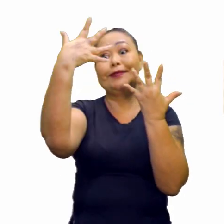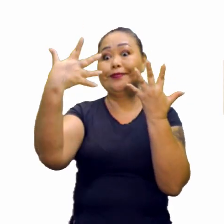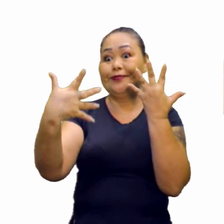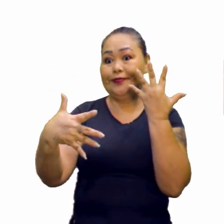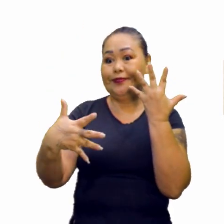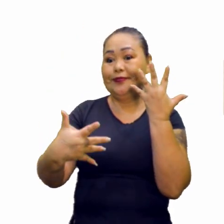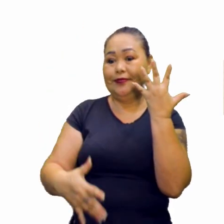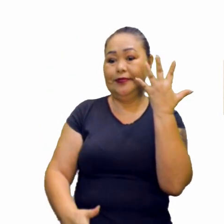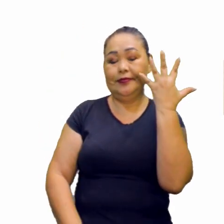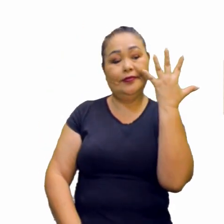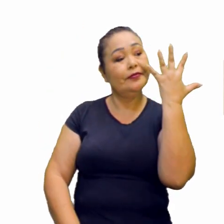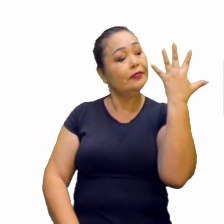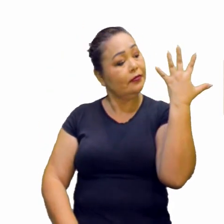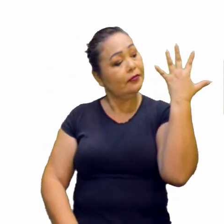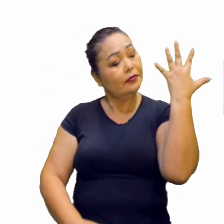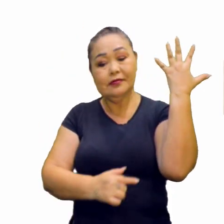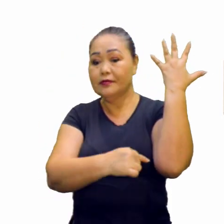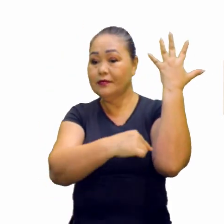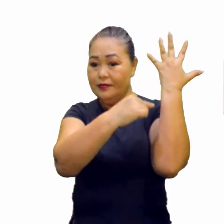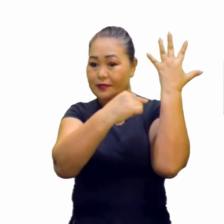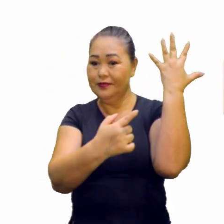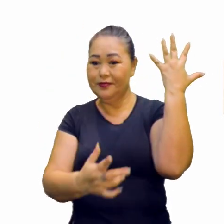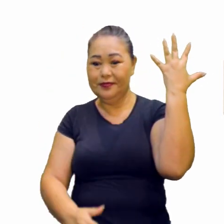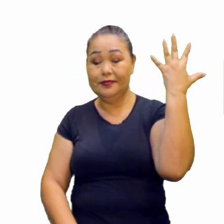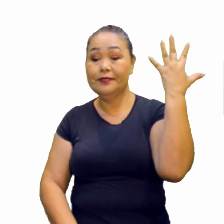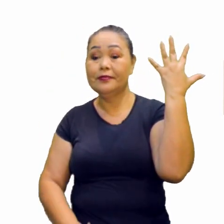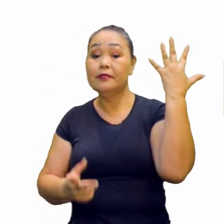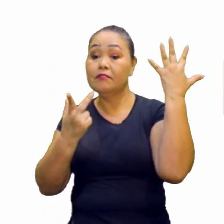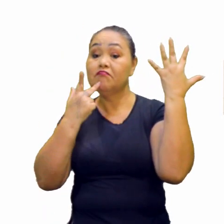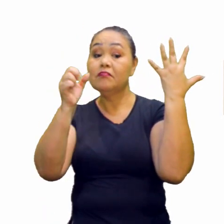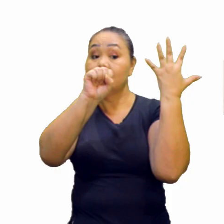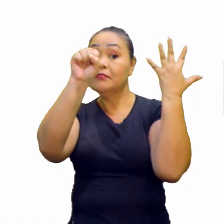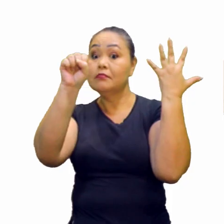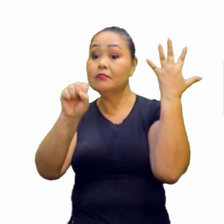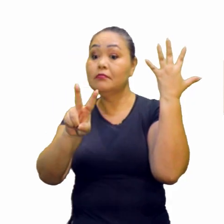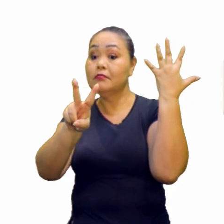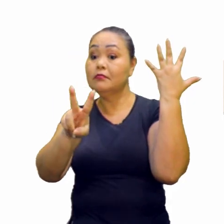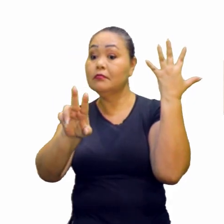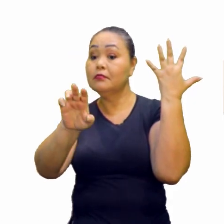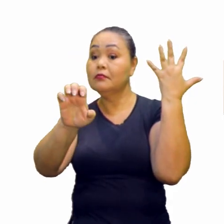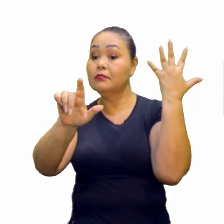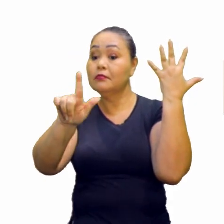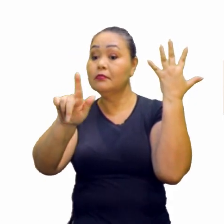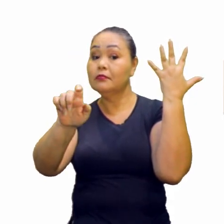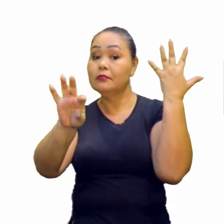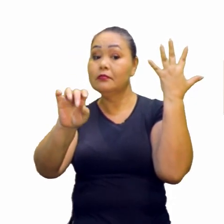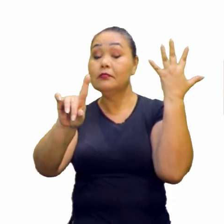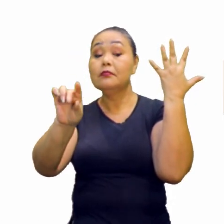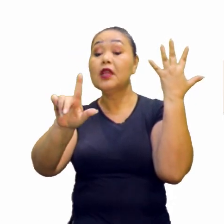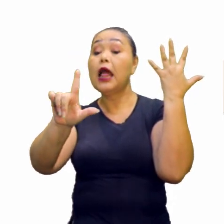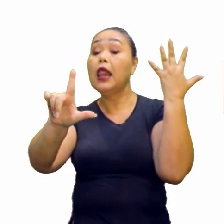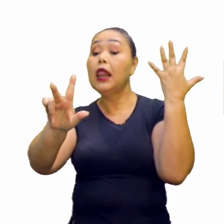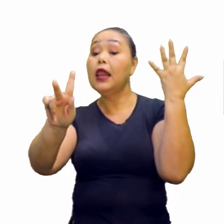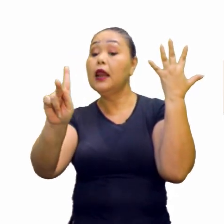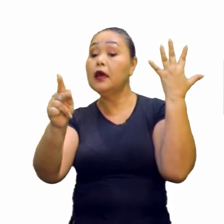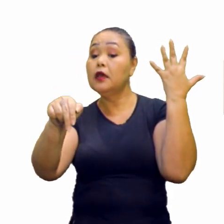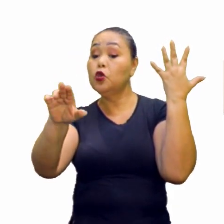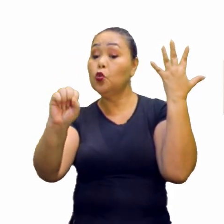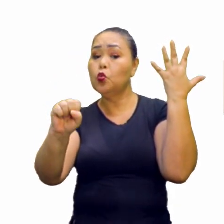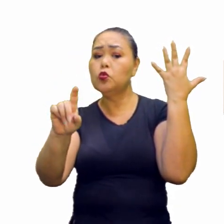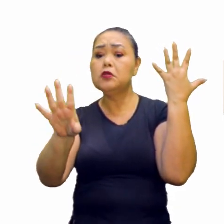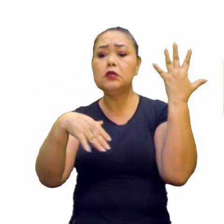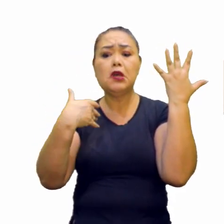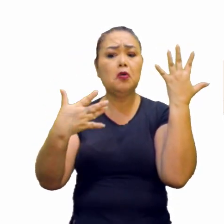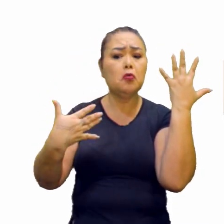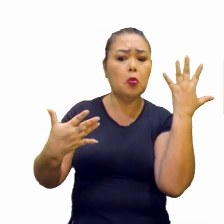E aí, está escrito sistema vegetativo lenhoso ou herbário. Tanto faz se é